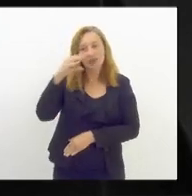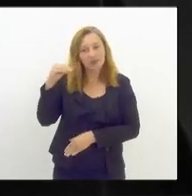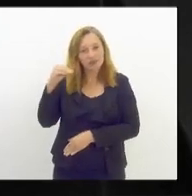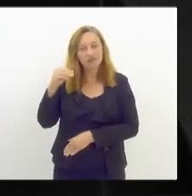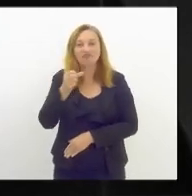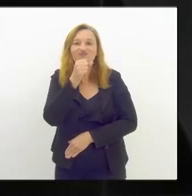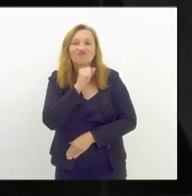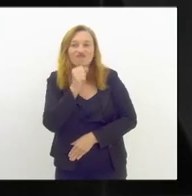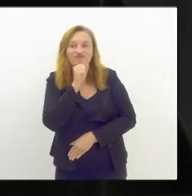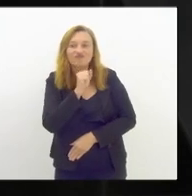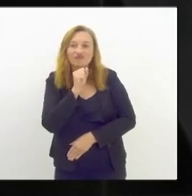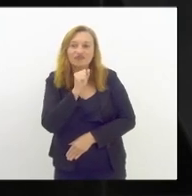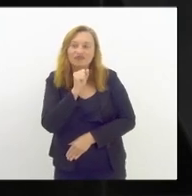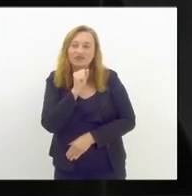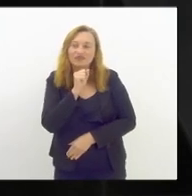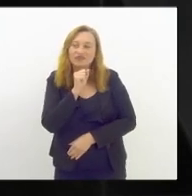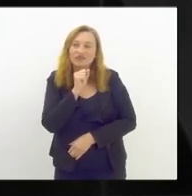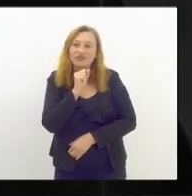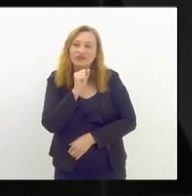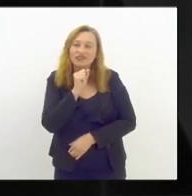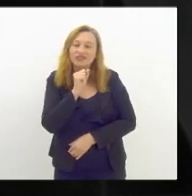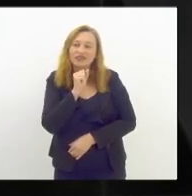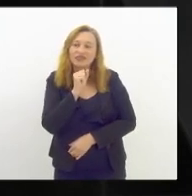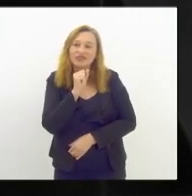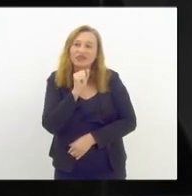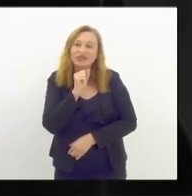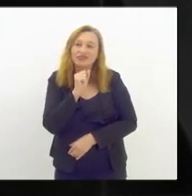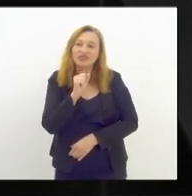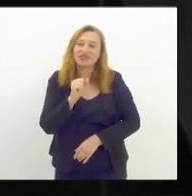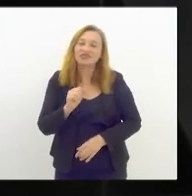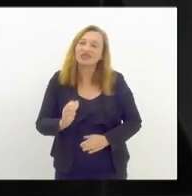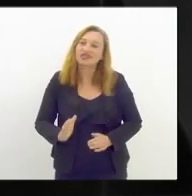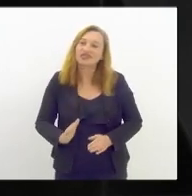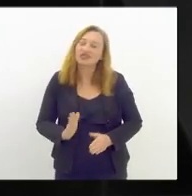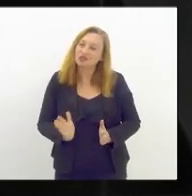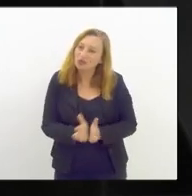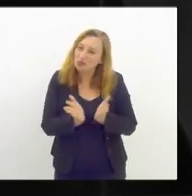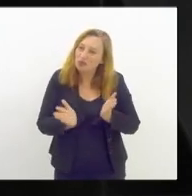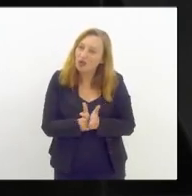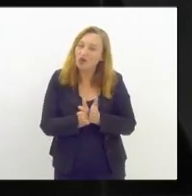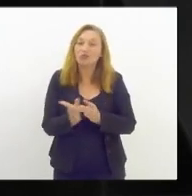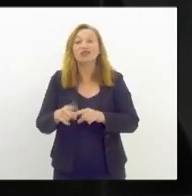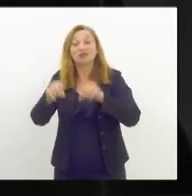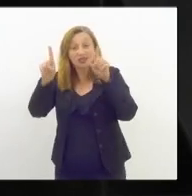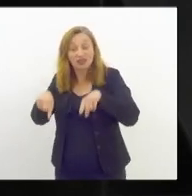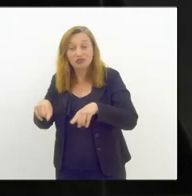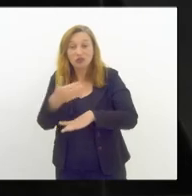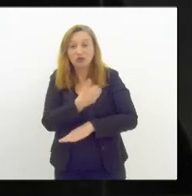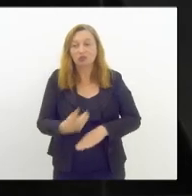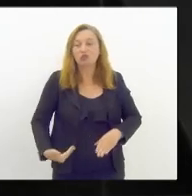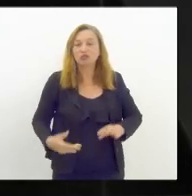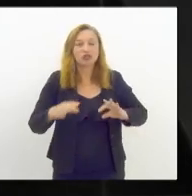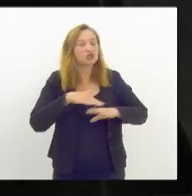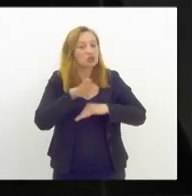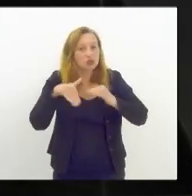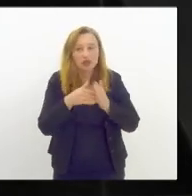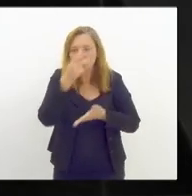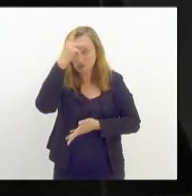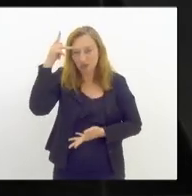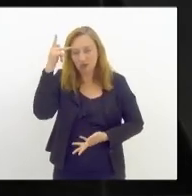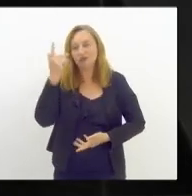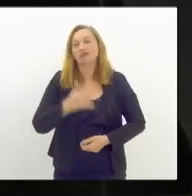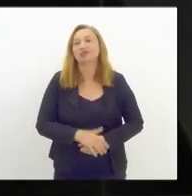dos idosos das categorias que mais precisam do Servidor Público de todos